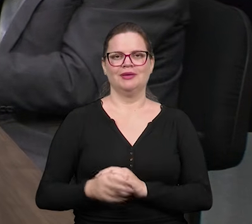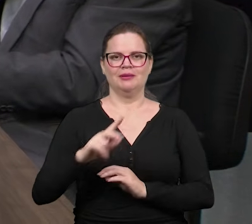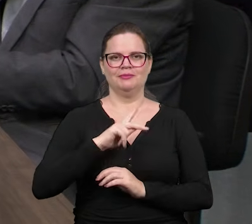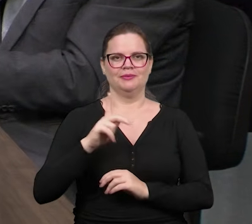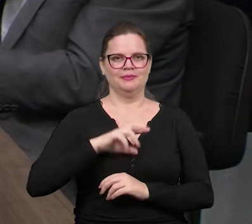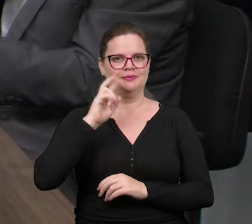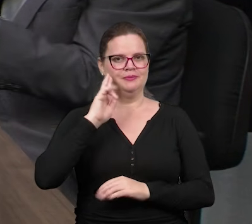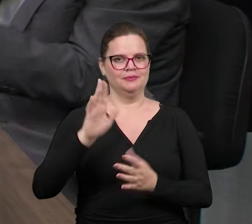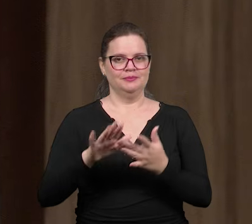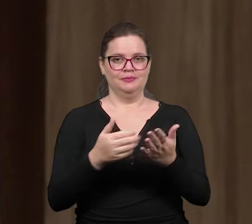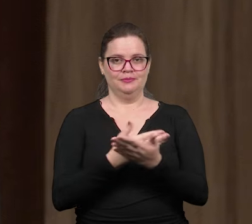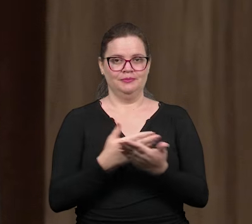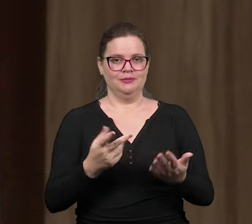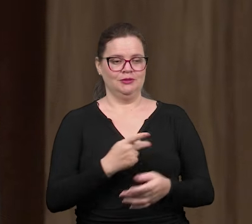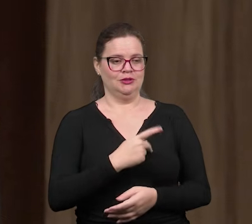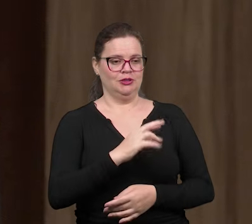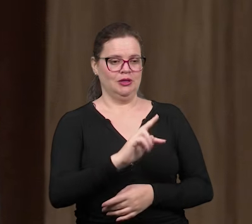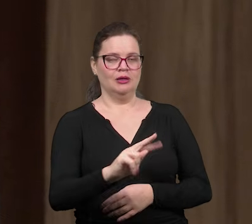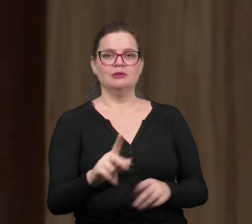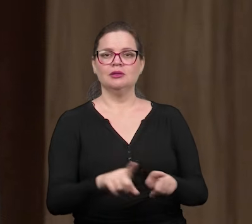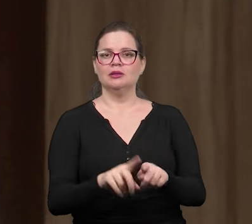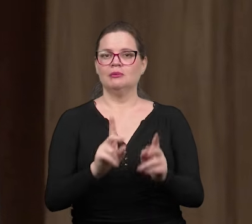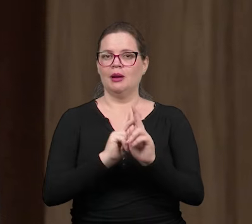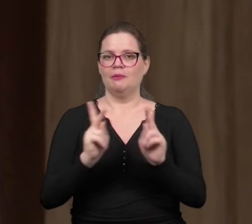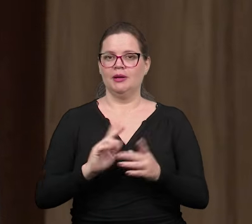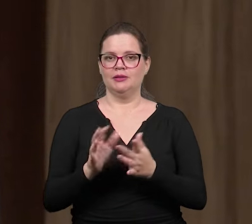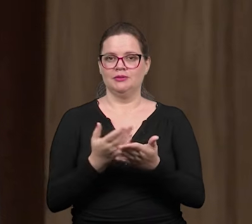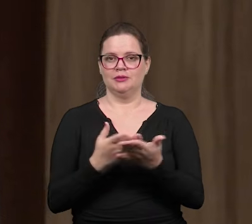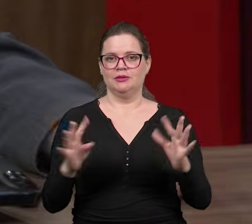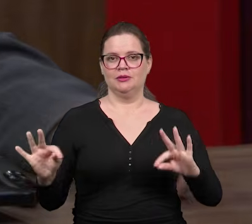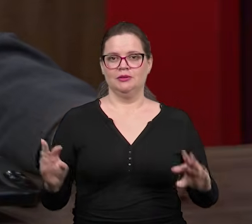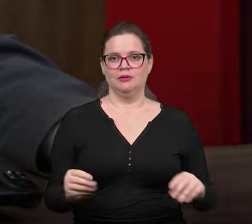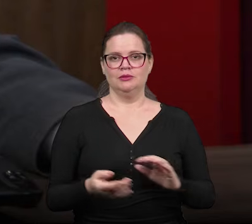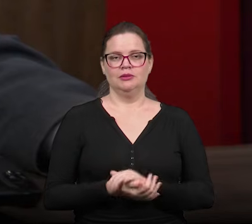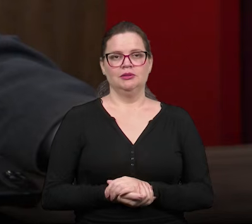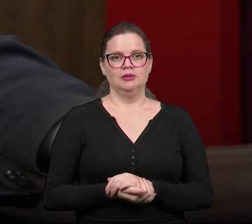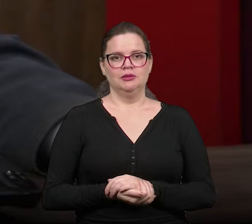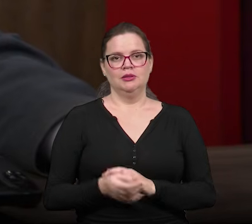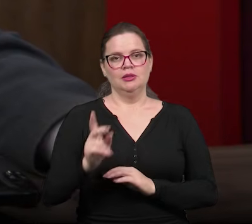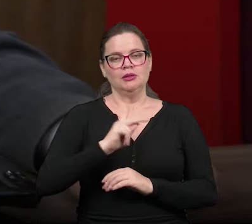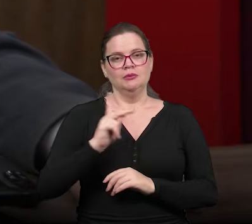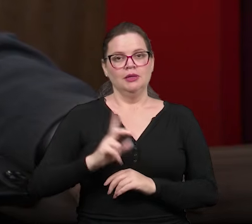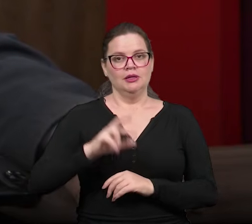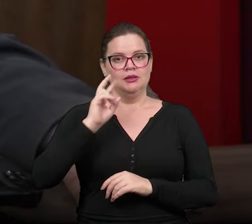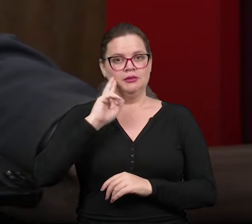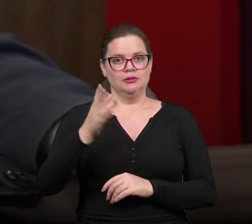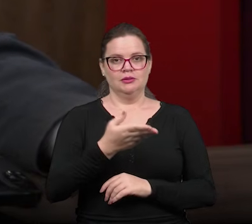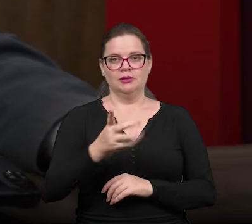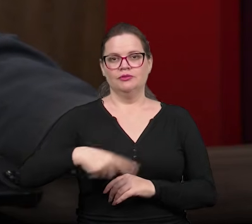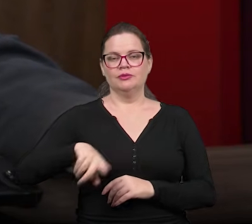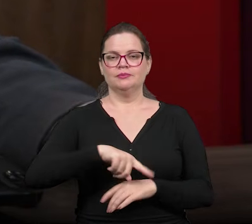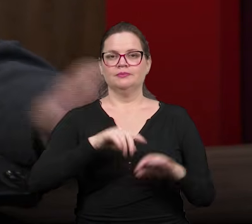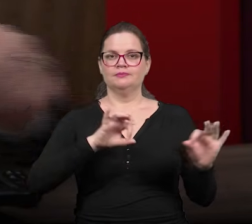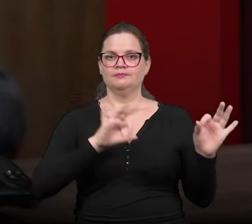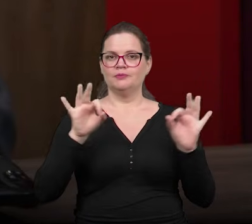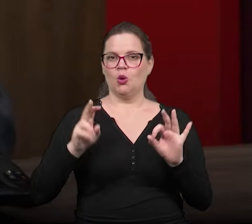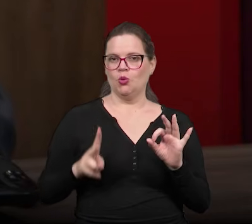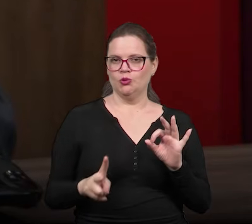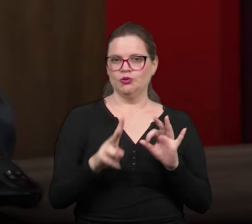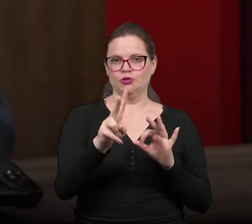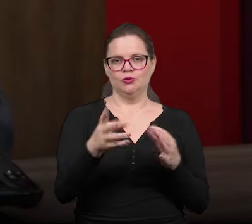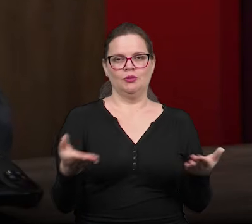paz do Senhor Tiago, a paz do Senhor a todos que nos acompanham. Paz do Senhor, os irmãos que estão nos acompanhando. Fique conosco